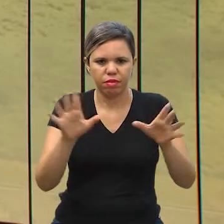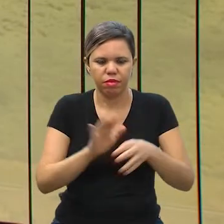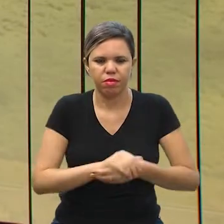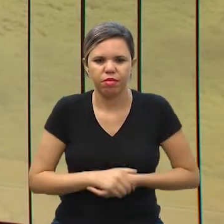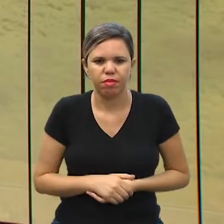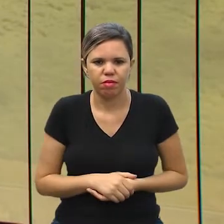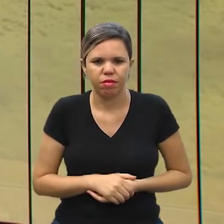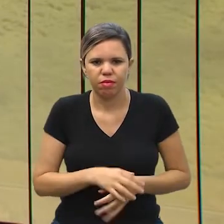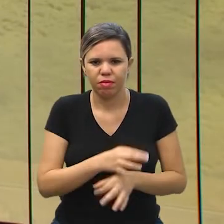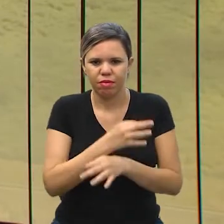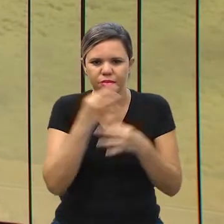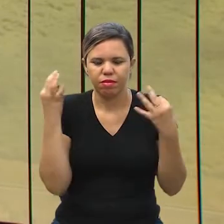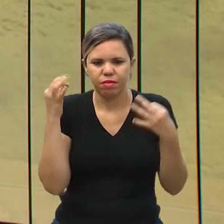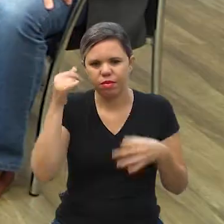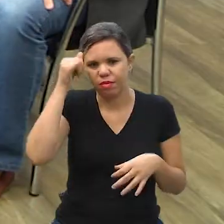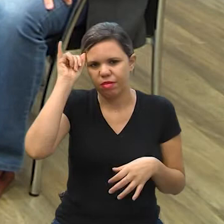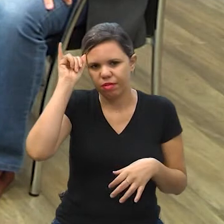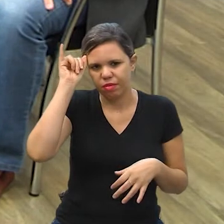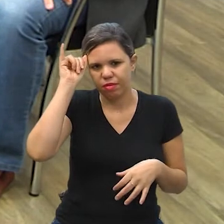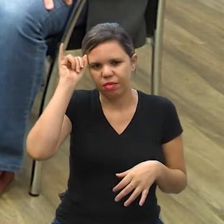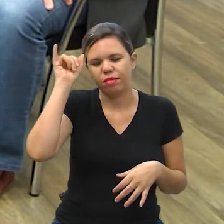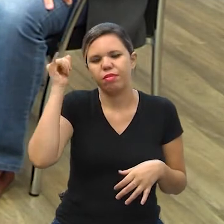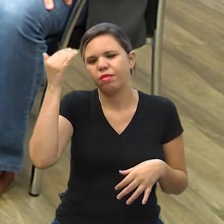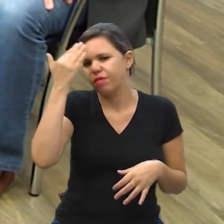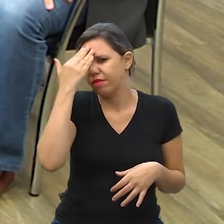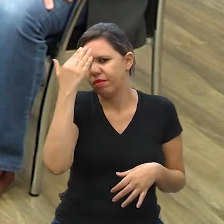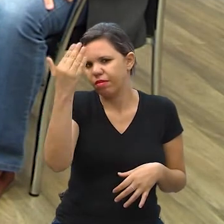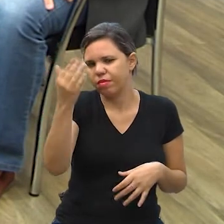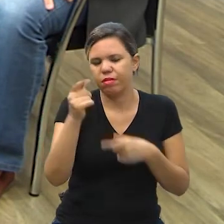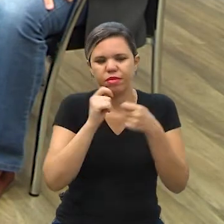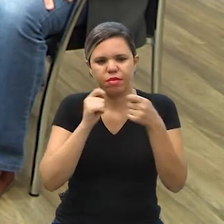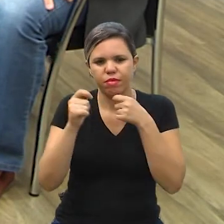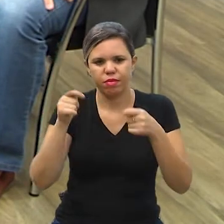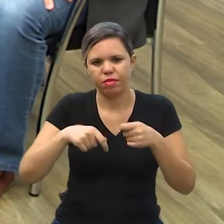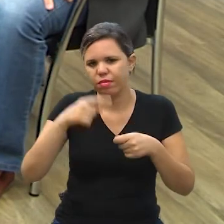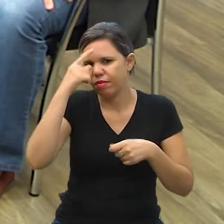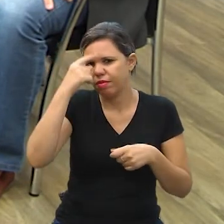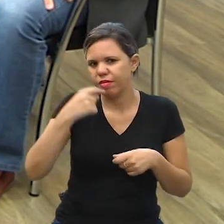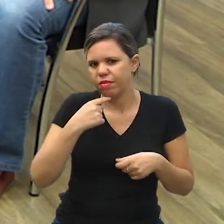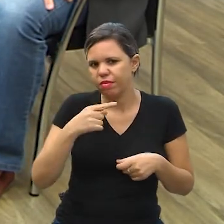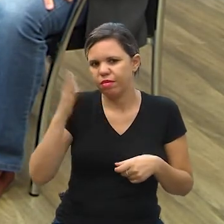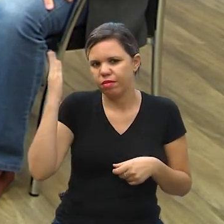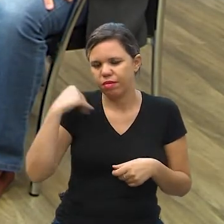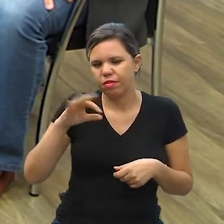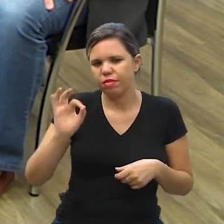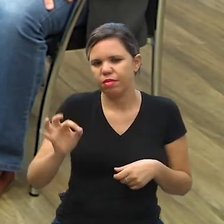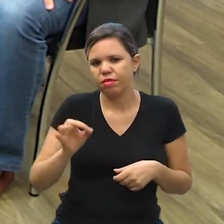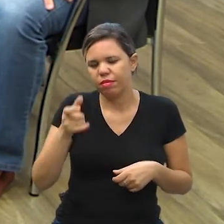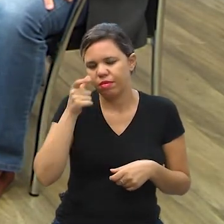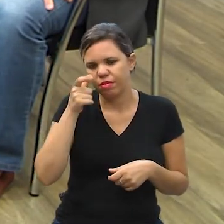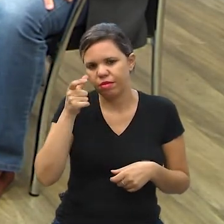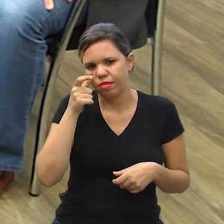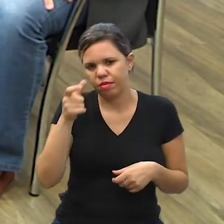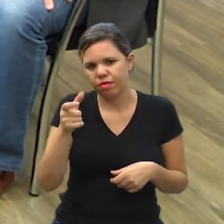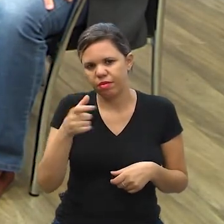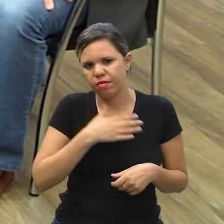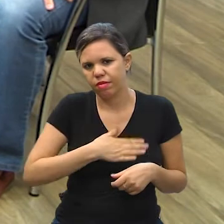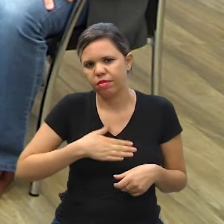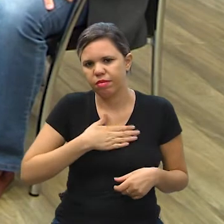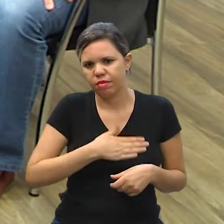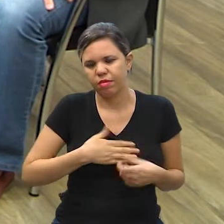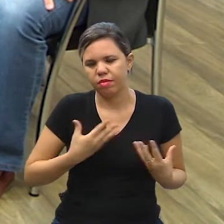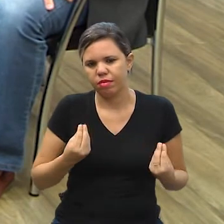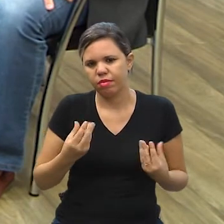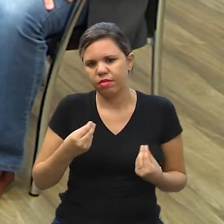verdade tá ótimo Paulo gol falou muito obrigado pela sua entrevista aqui no perfil tem certeza que quem está nos assistindo